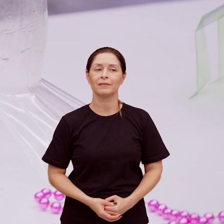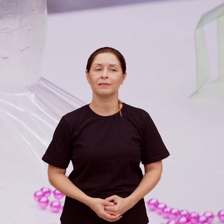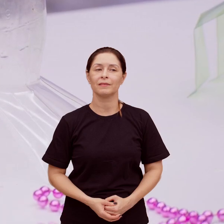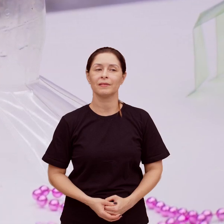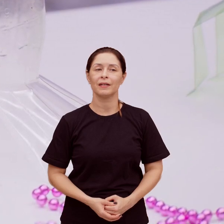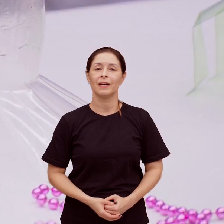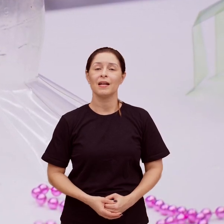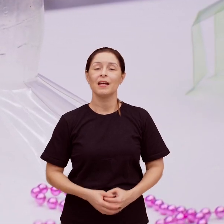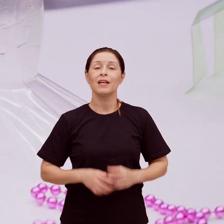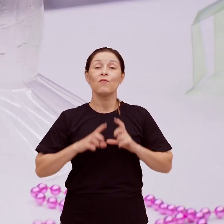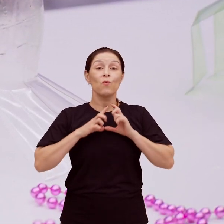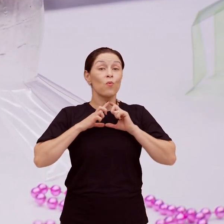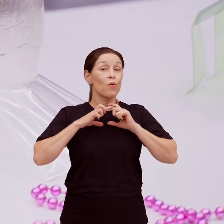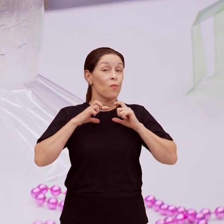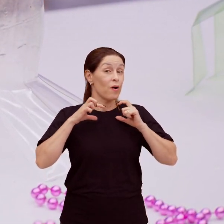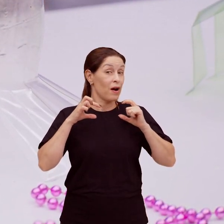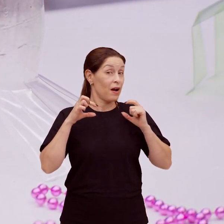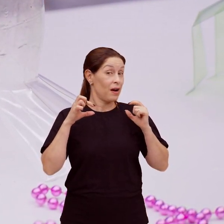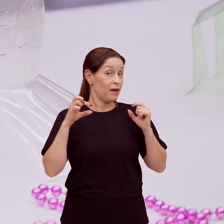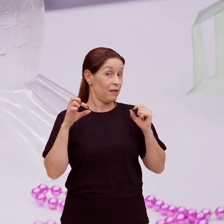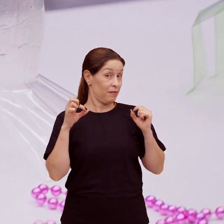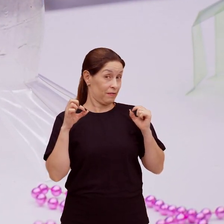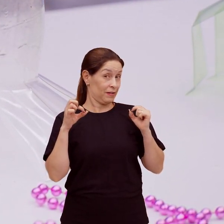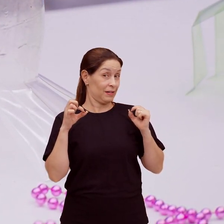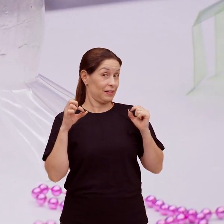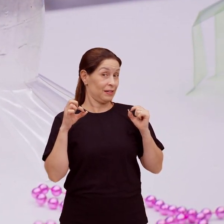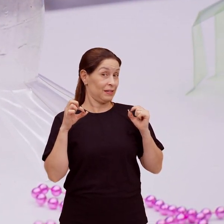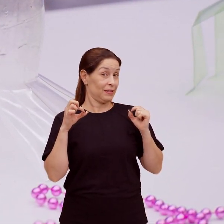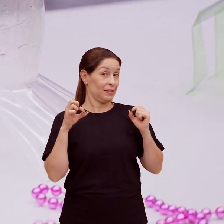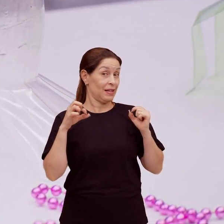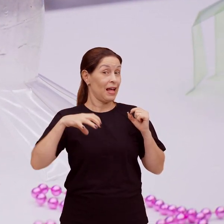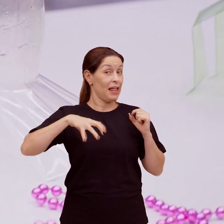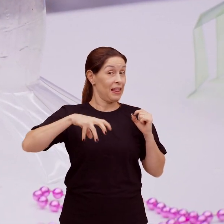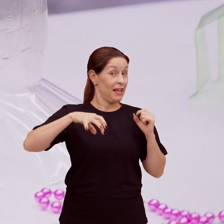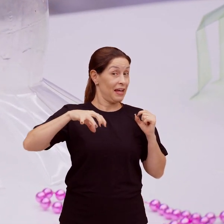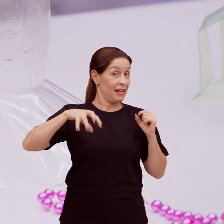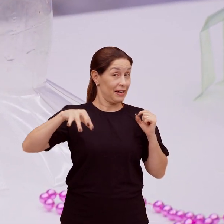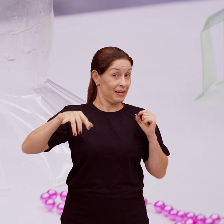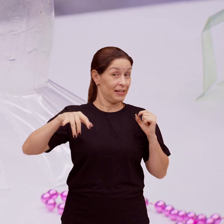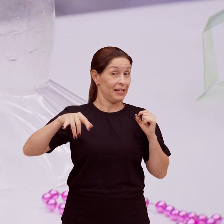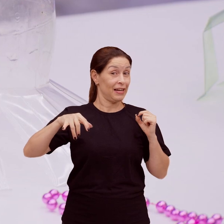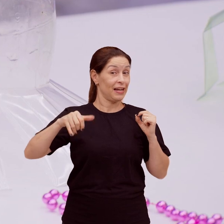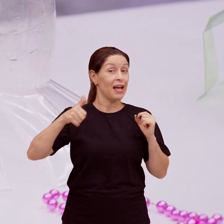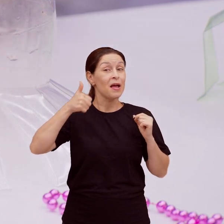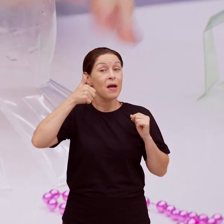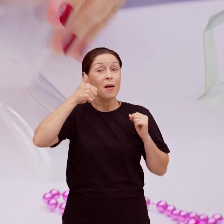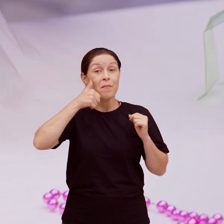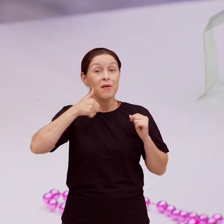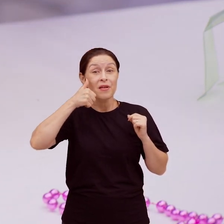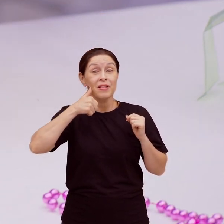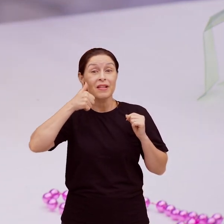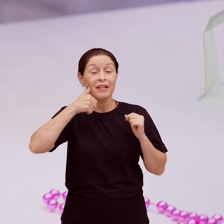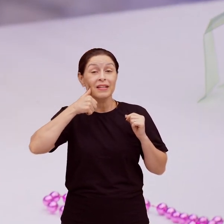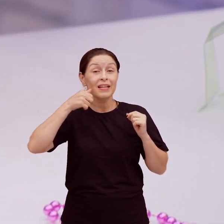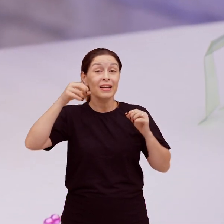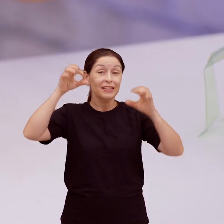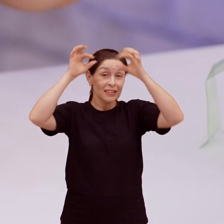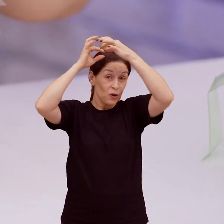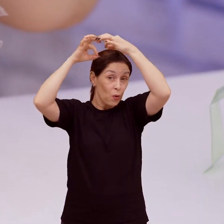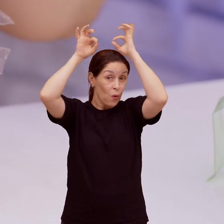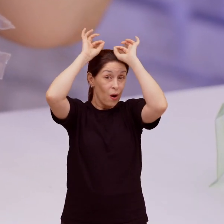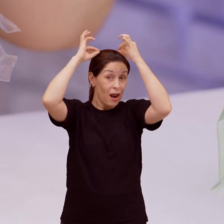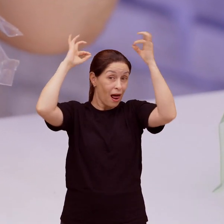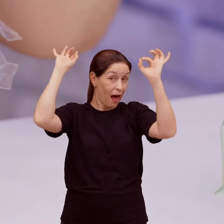E eu vou pôr uma gravatinha na minha aranha. Nas menininhas eu coloquei um lacinho. Na minha aranha agora,